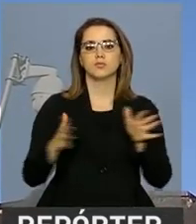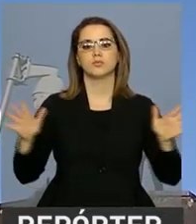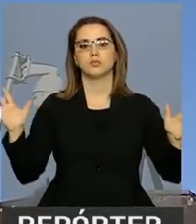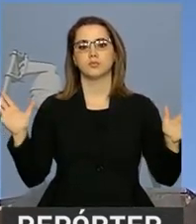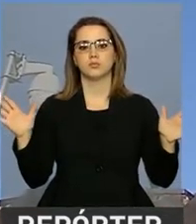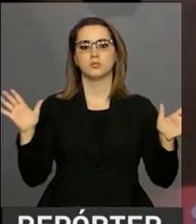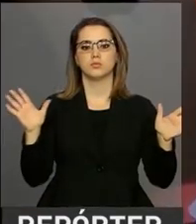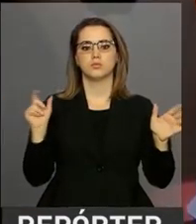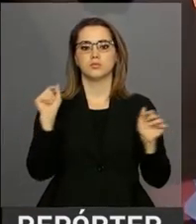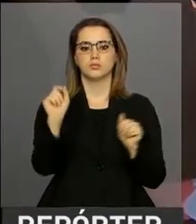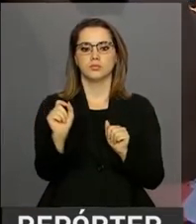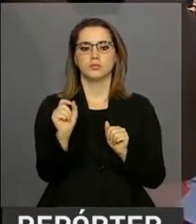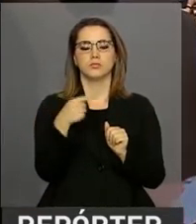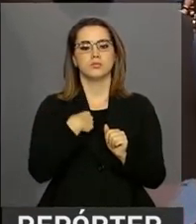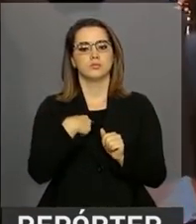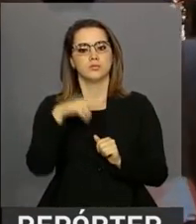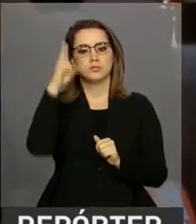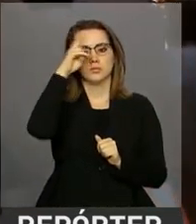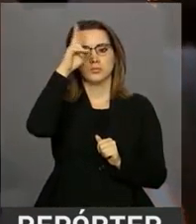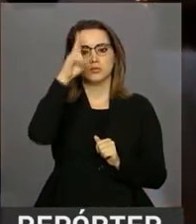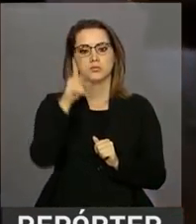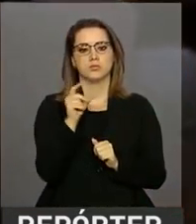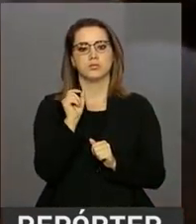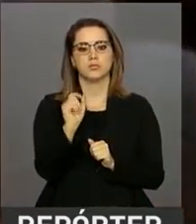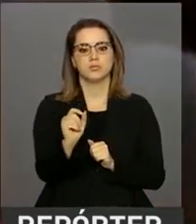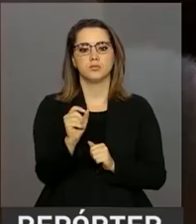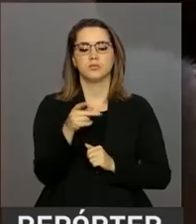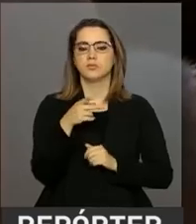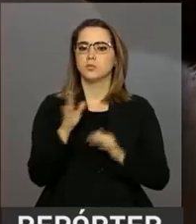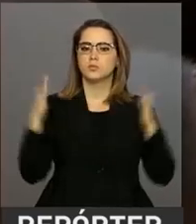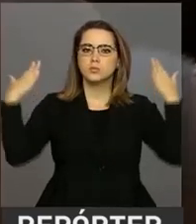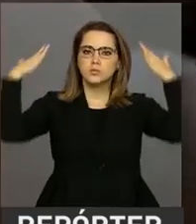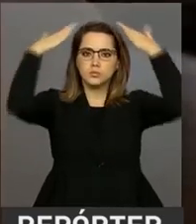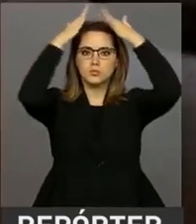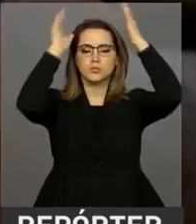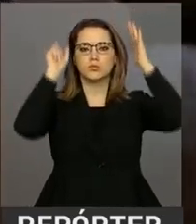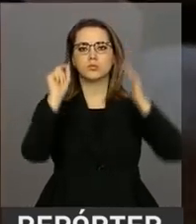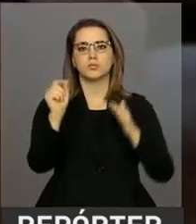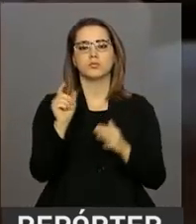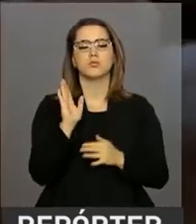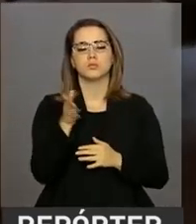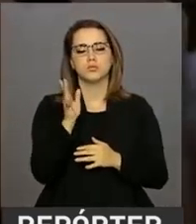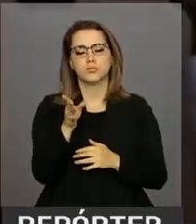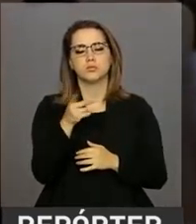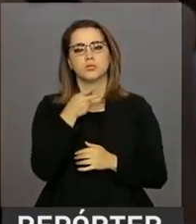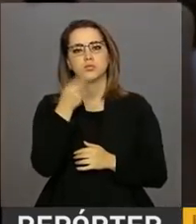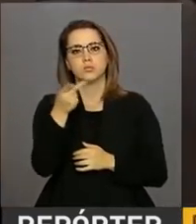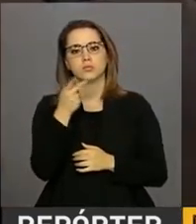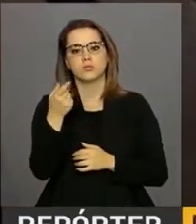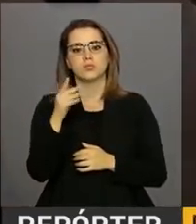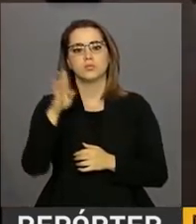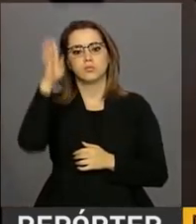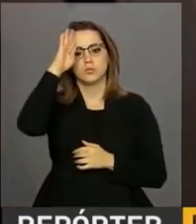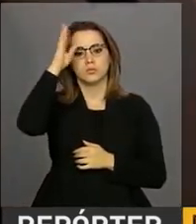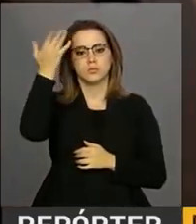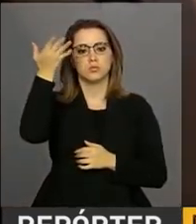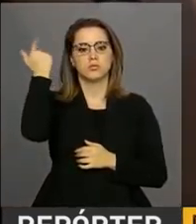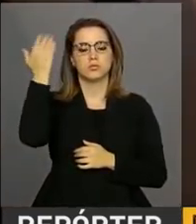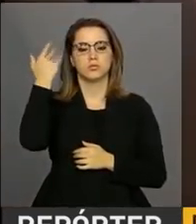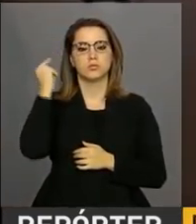Cristo Redentor. Só quero recordar a palavra do Papa Francisco dirigida a nós na quarta-feira